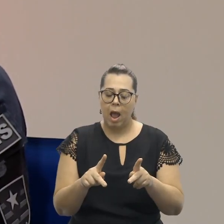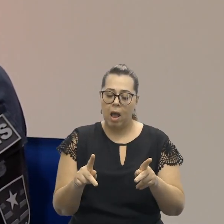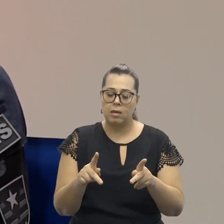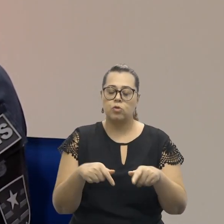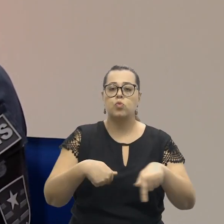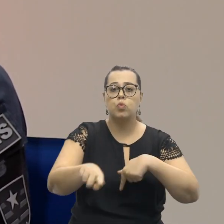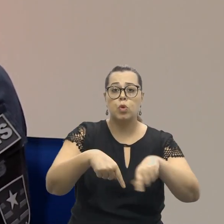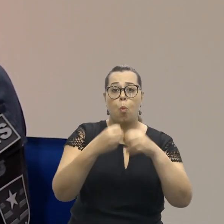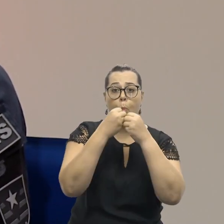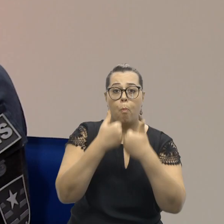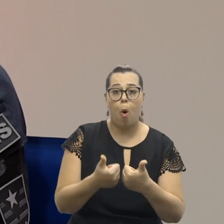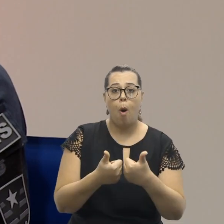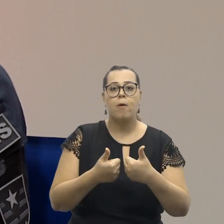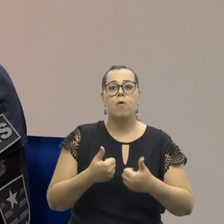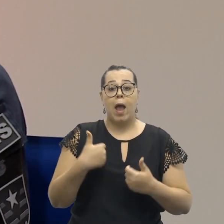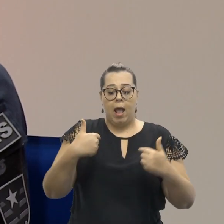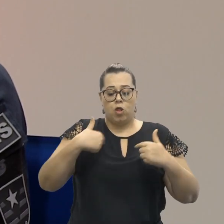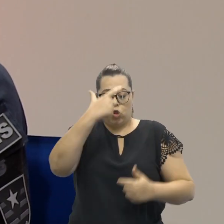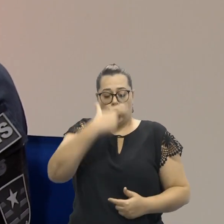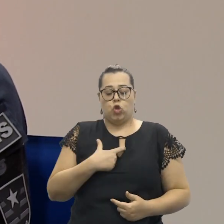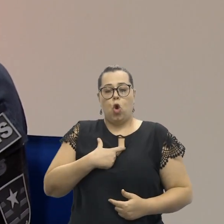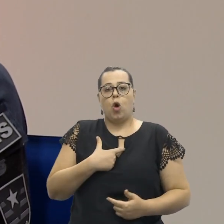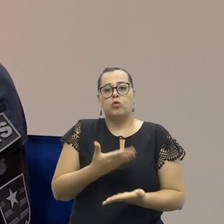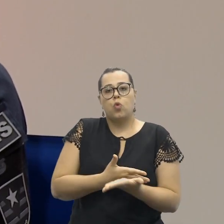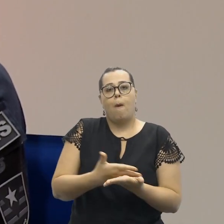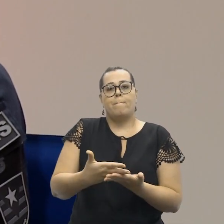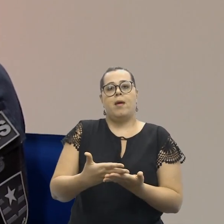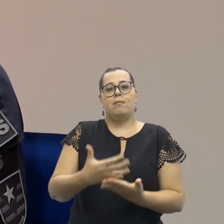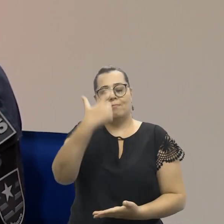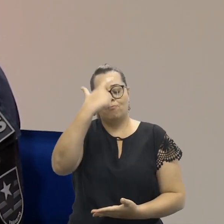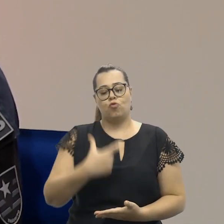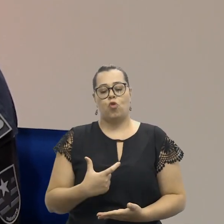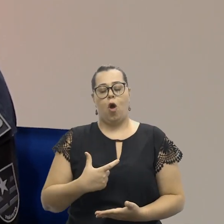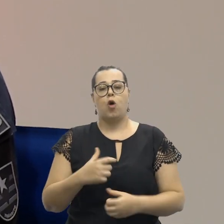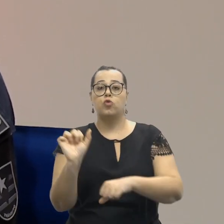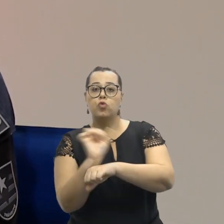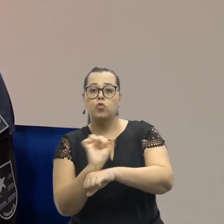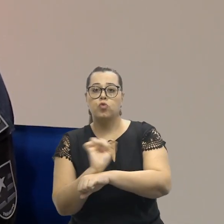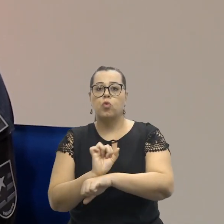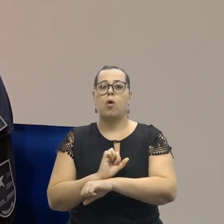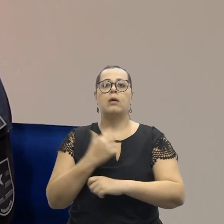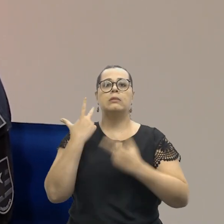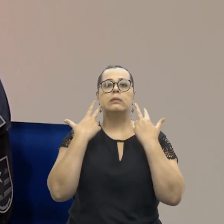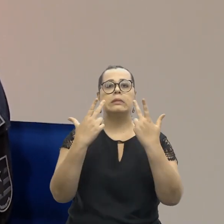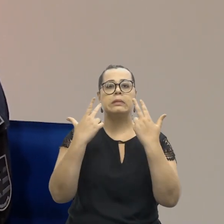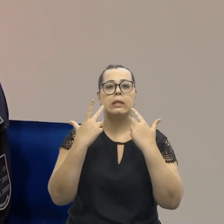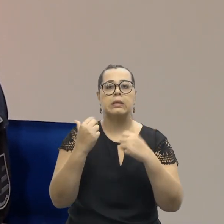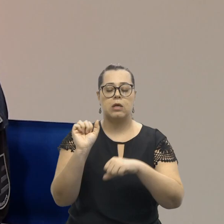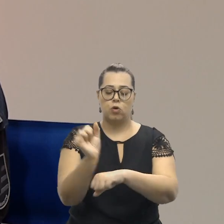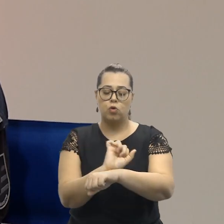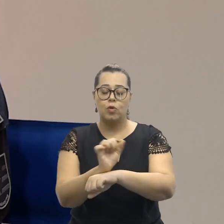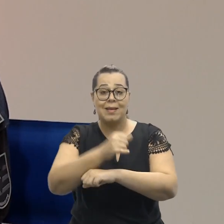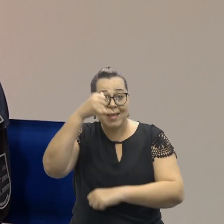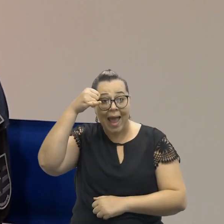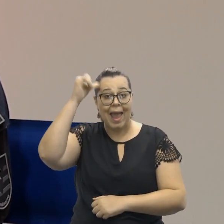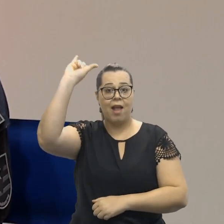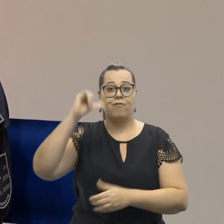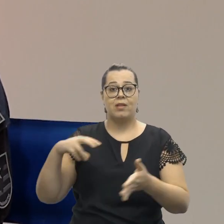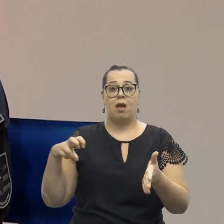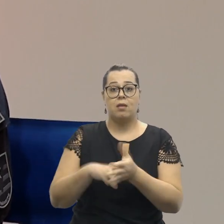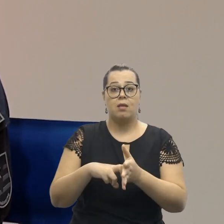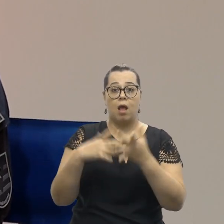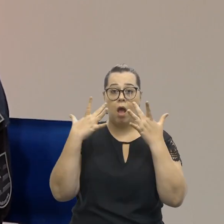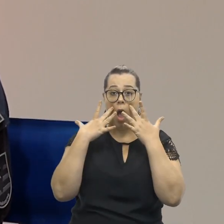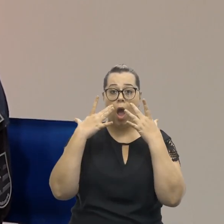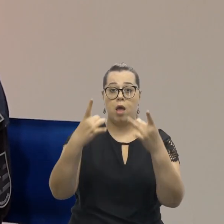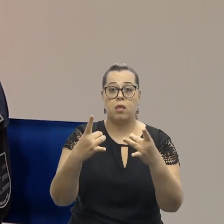que a mudança ela tem que iniciar por nós, pelo nosso comportamento, que a gente tenha uma condução mais defensiva, mais voltada para a